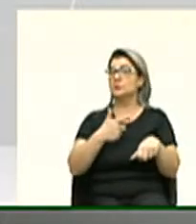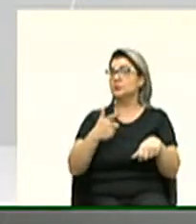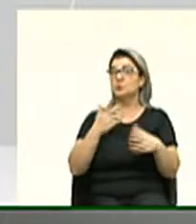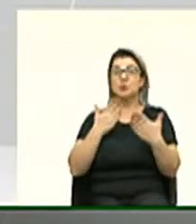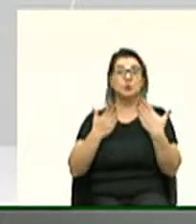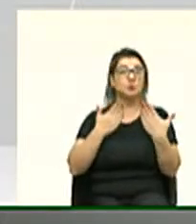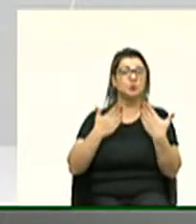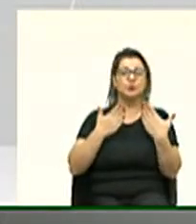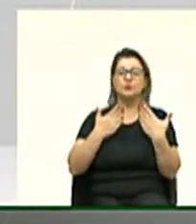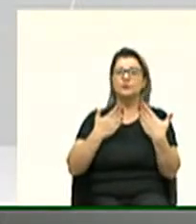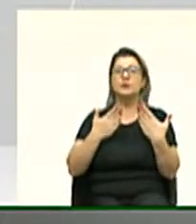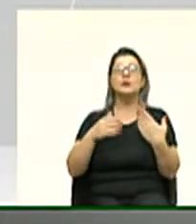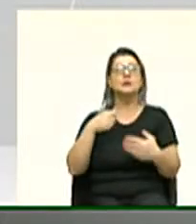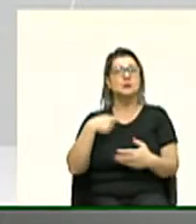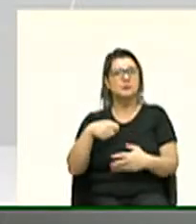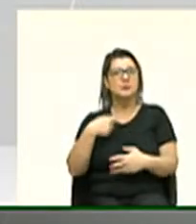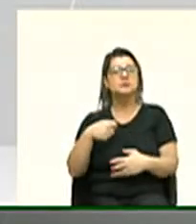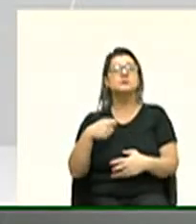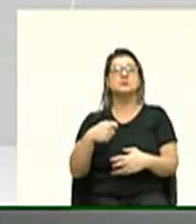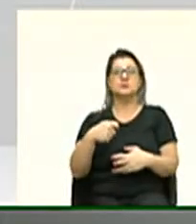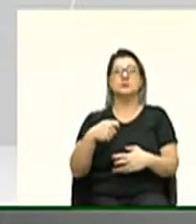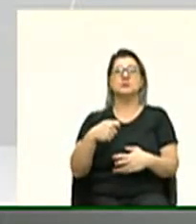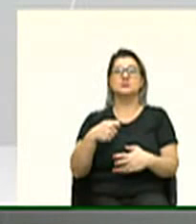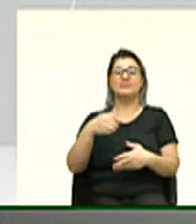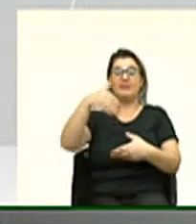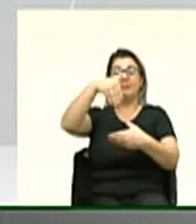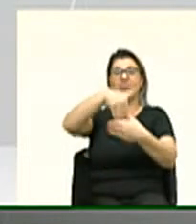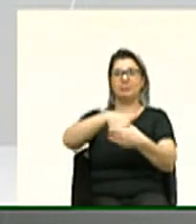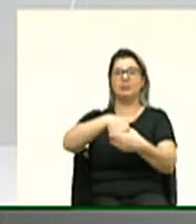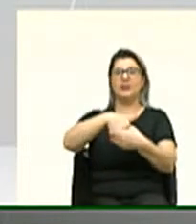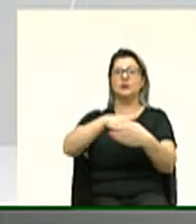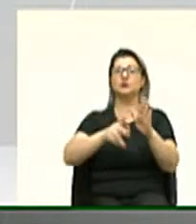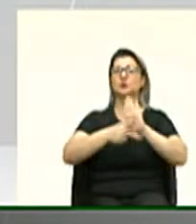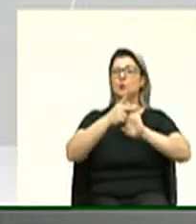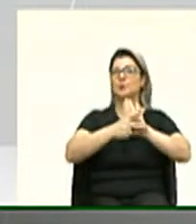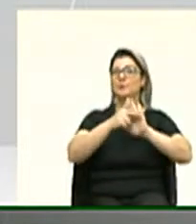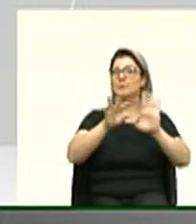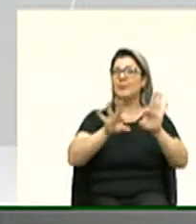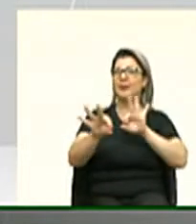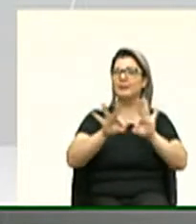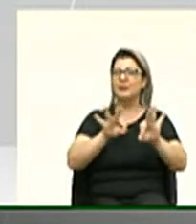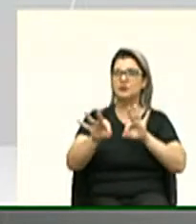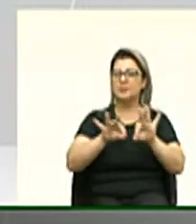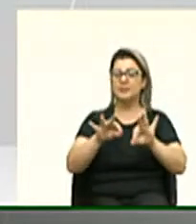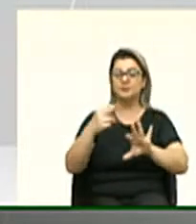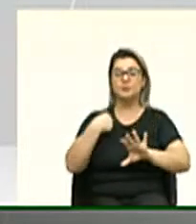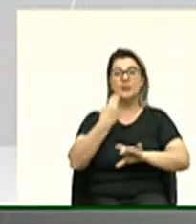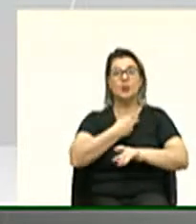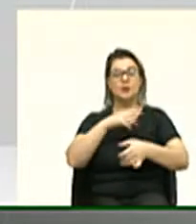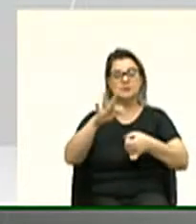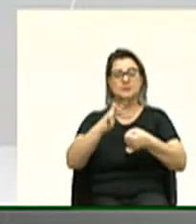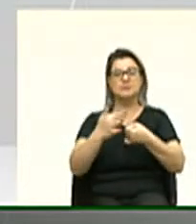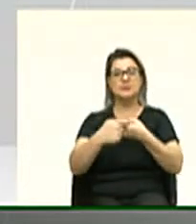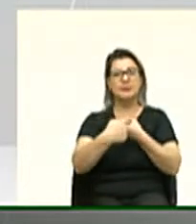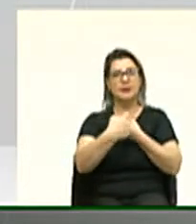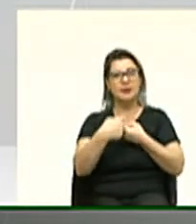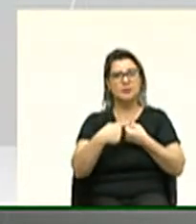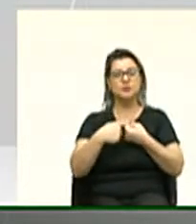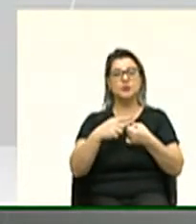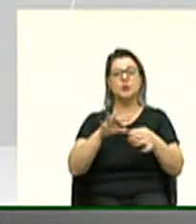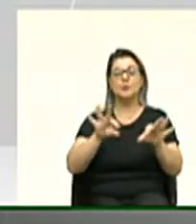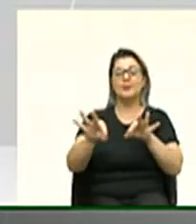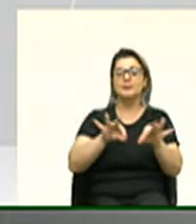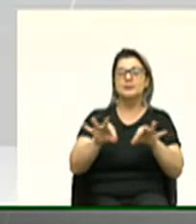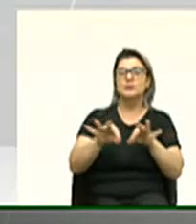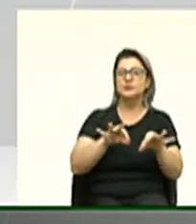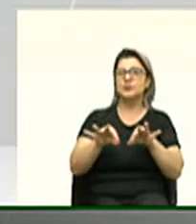que ele precisa estar dentro do planejamento das nossas cidades. No planejamento viário, cada